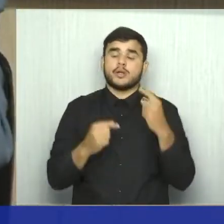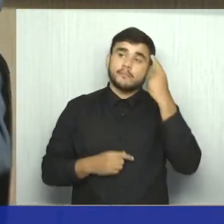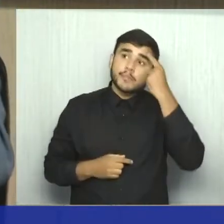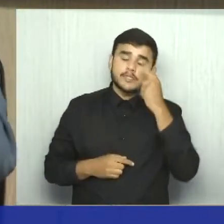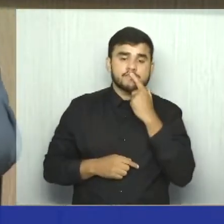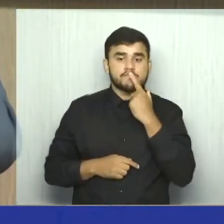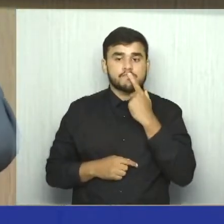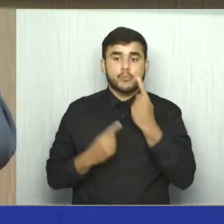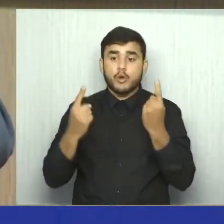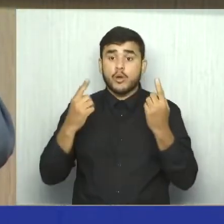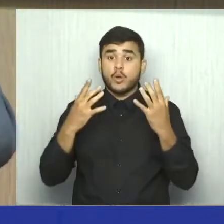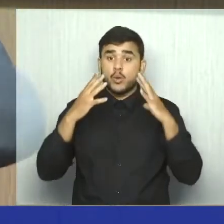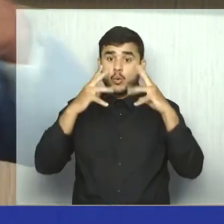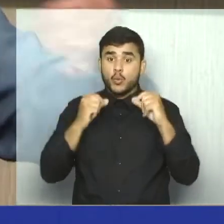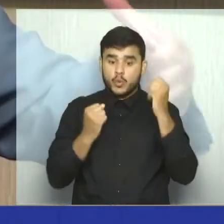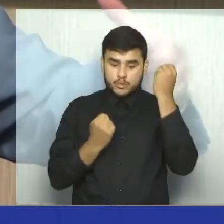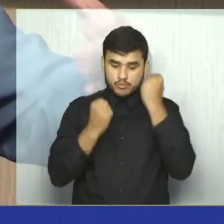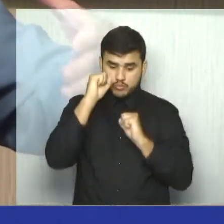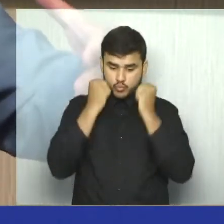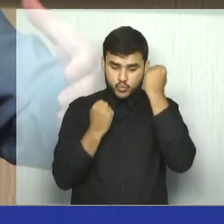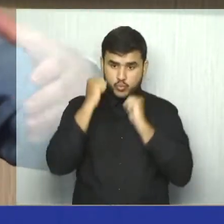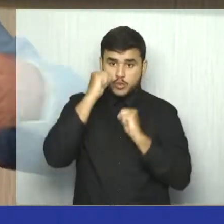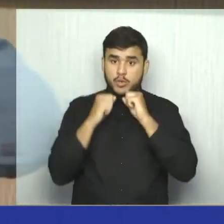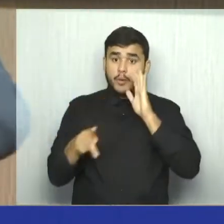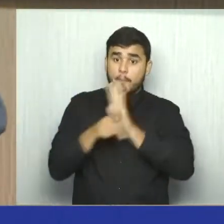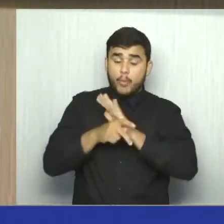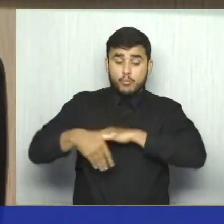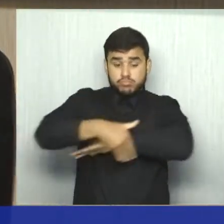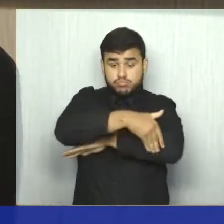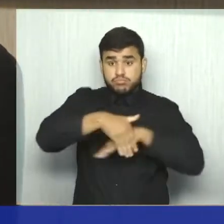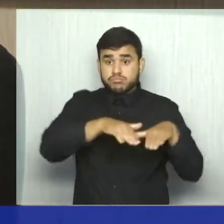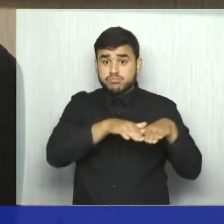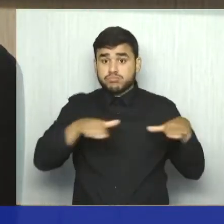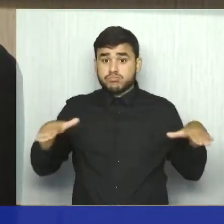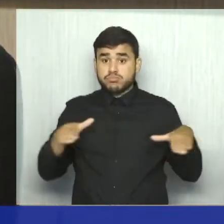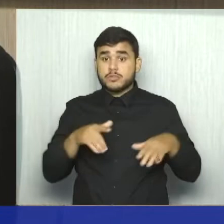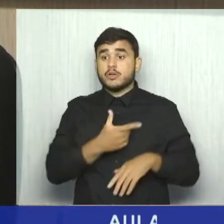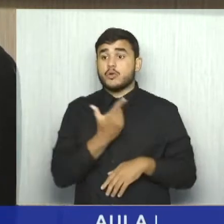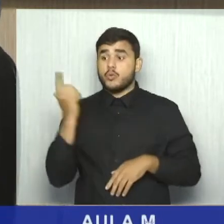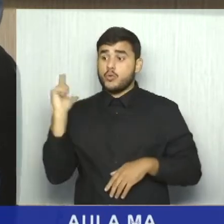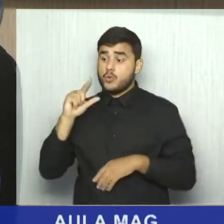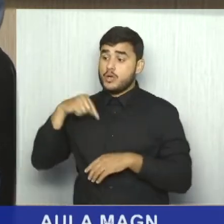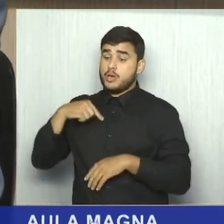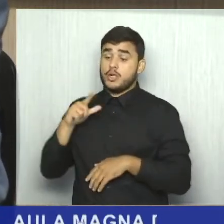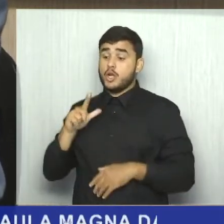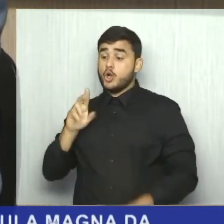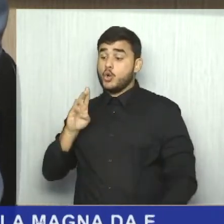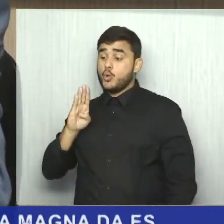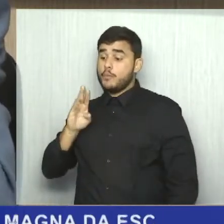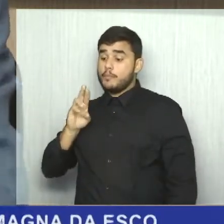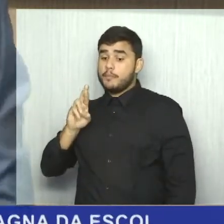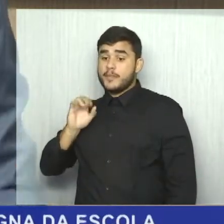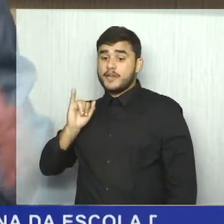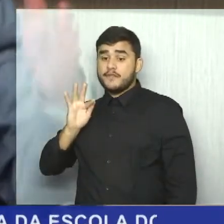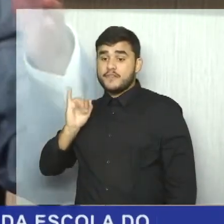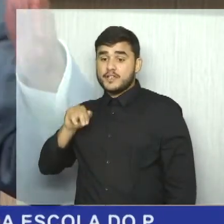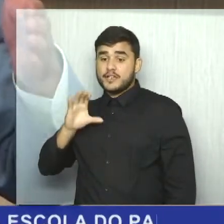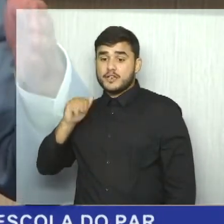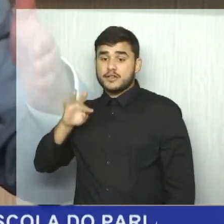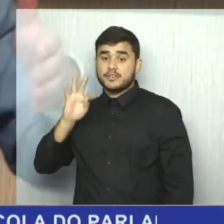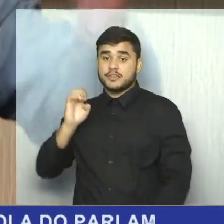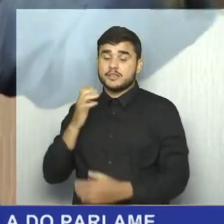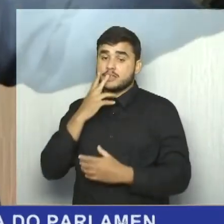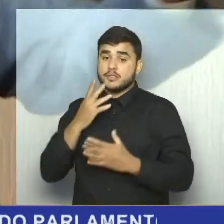uma fábrica de asfalto de escala nacional e uma fábrica de lubrificante, substituindo a importação de lubrificante. Peguei